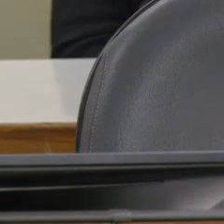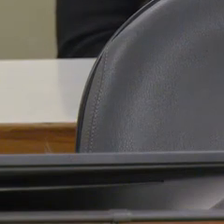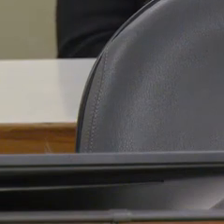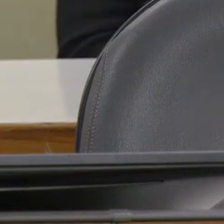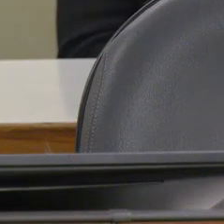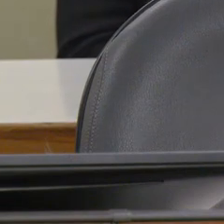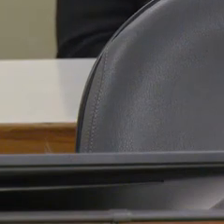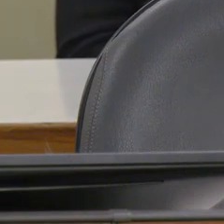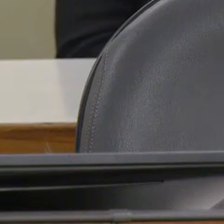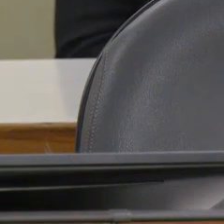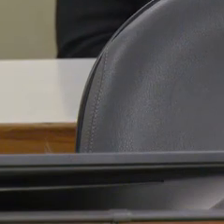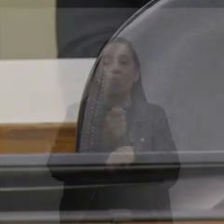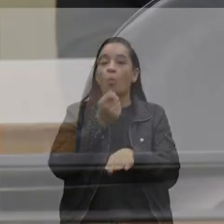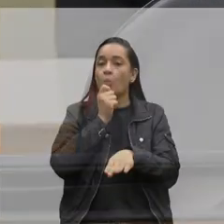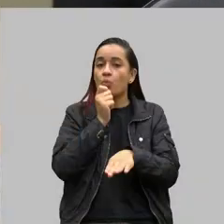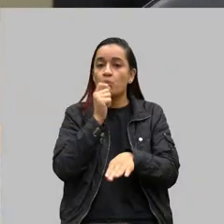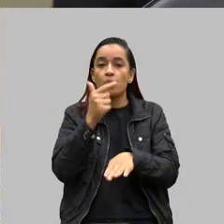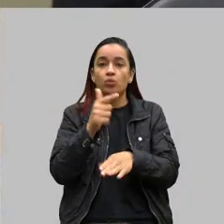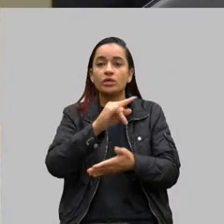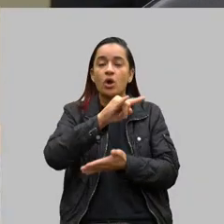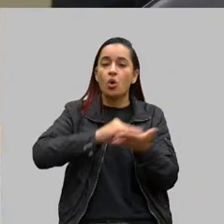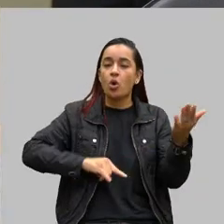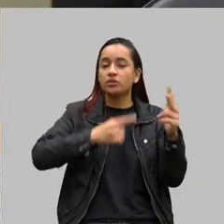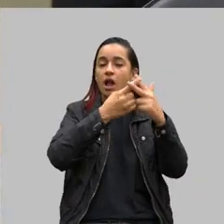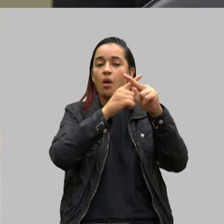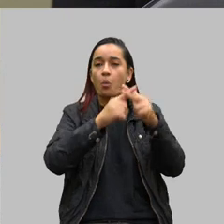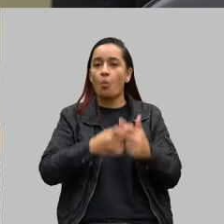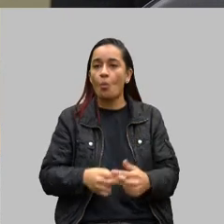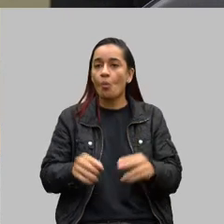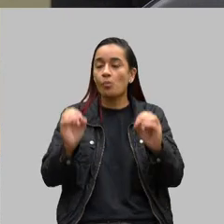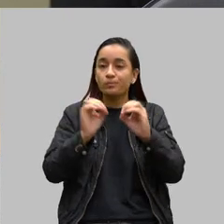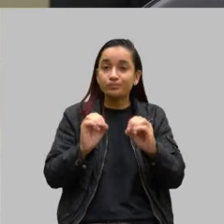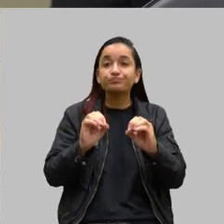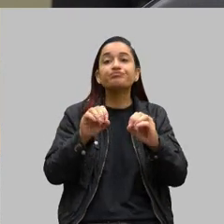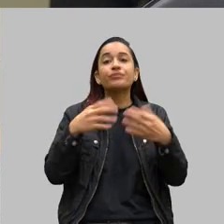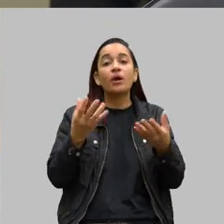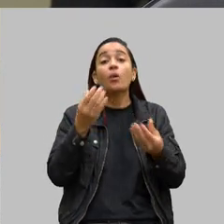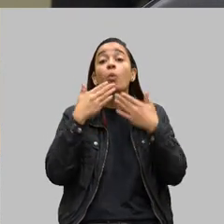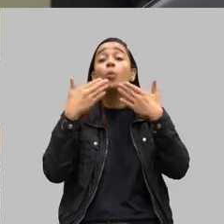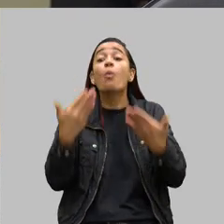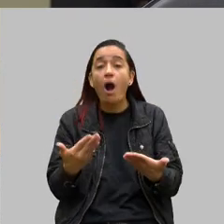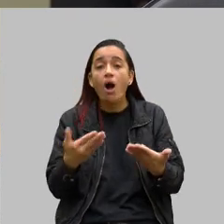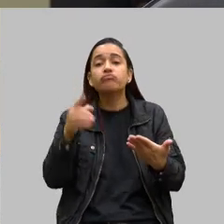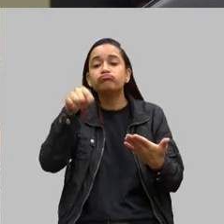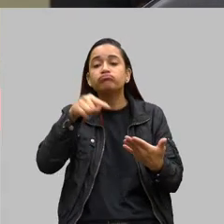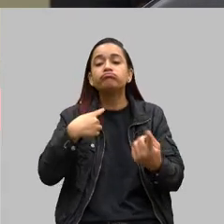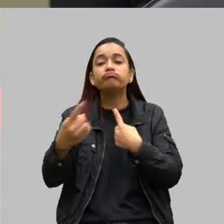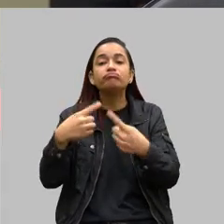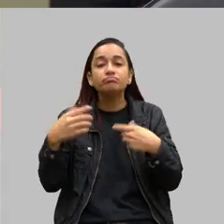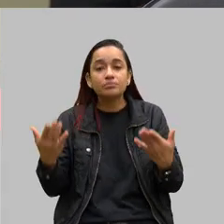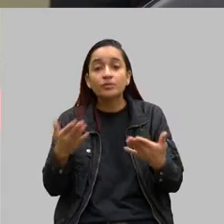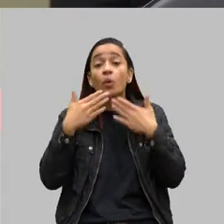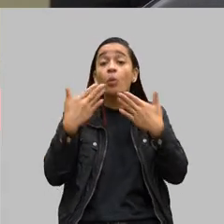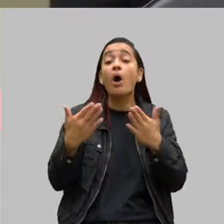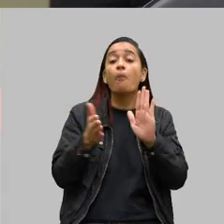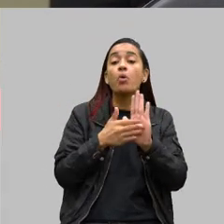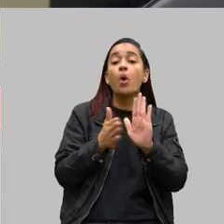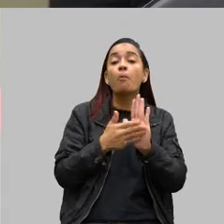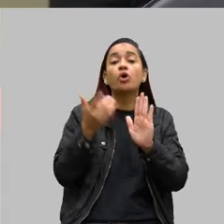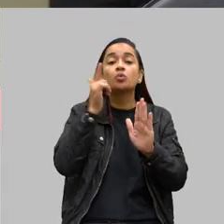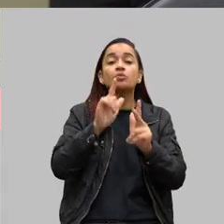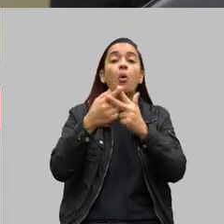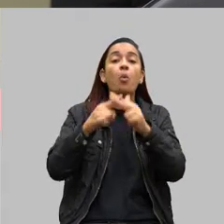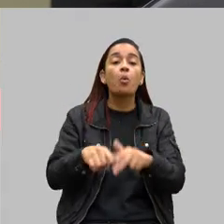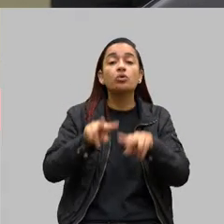des abertas de contratos de manutenção e se sim quais são elas e quais são as ações previstas pela